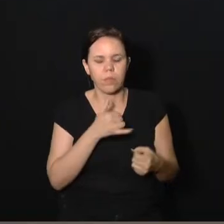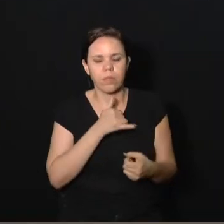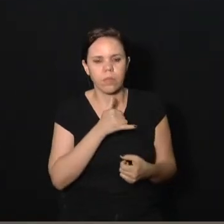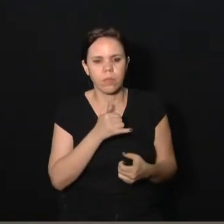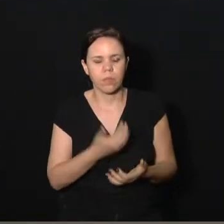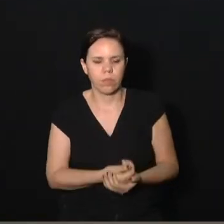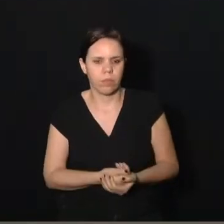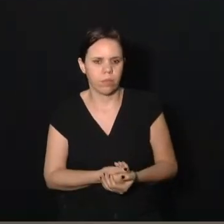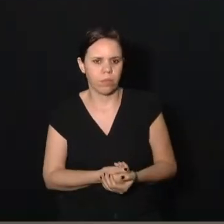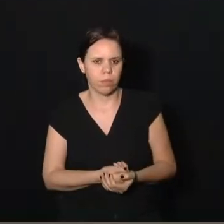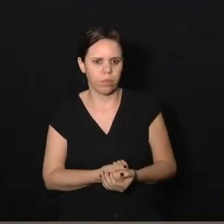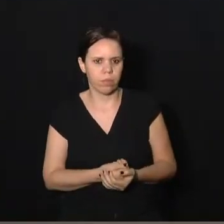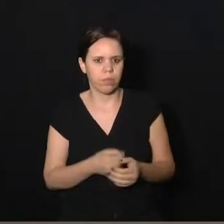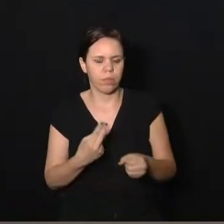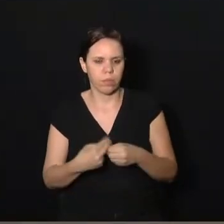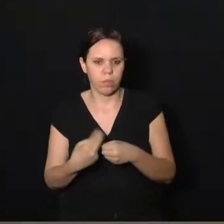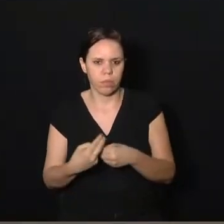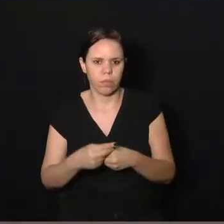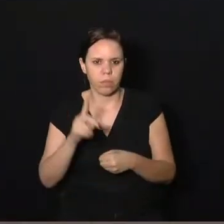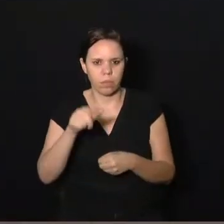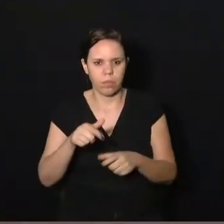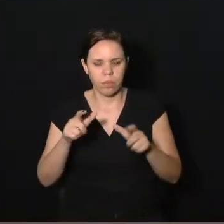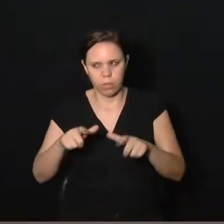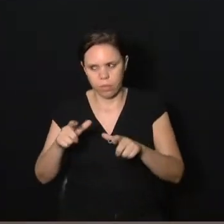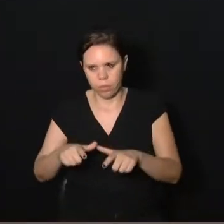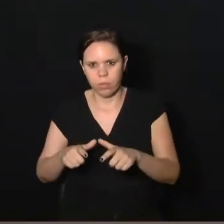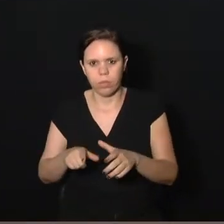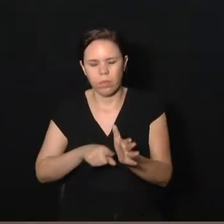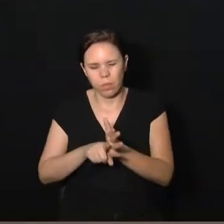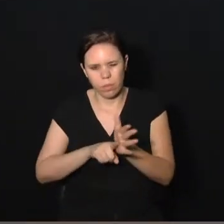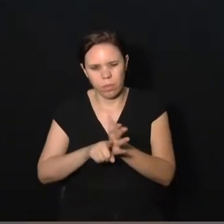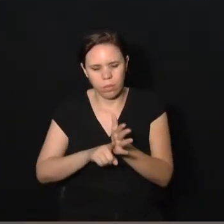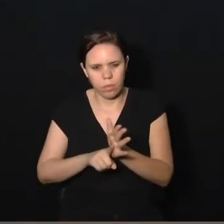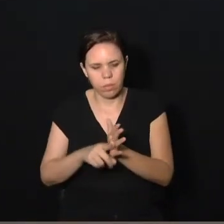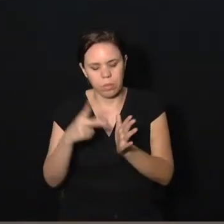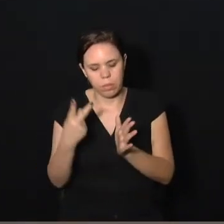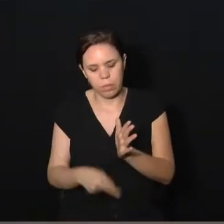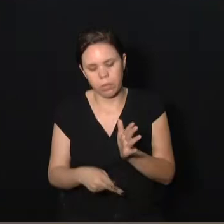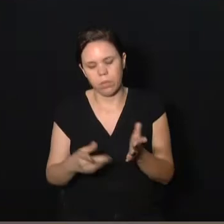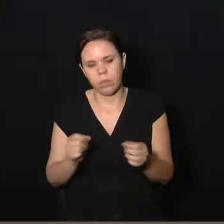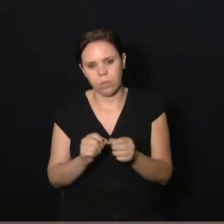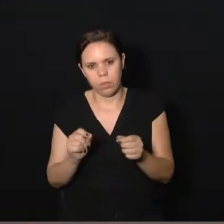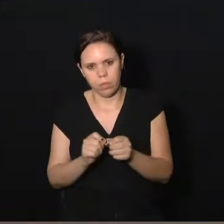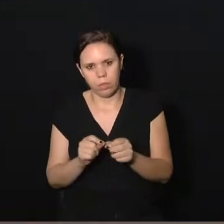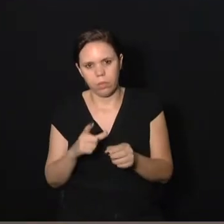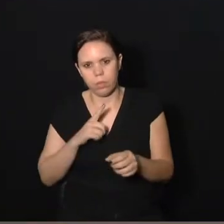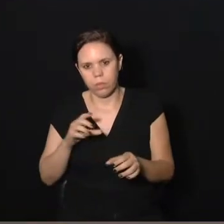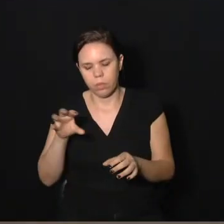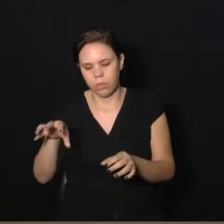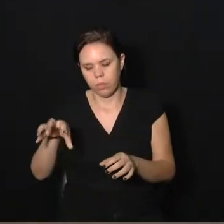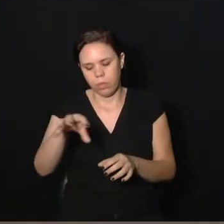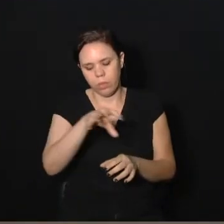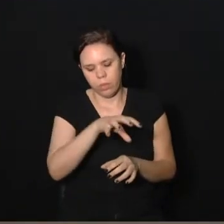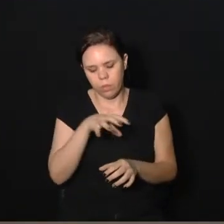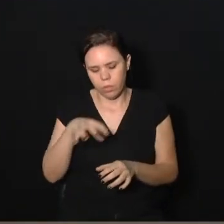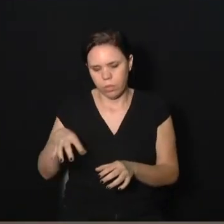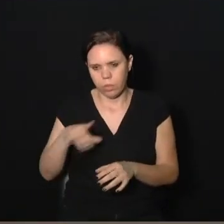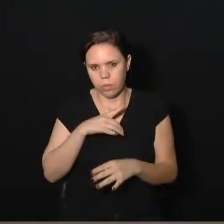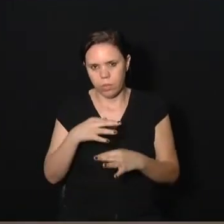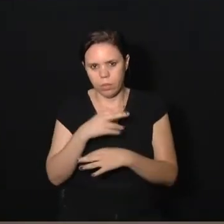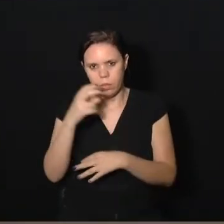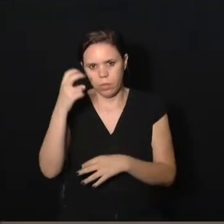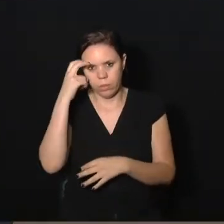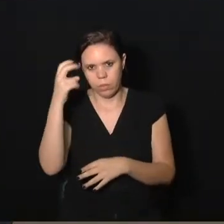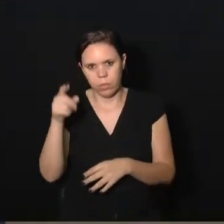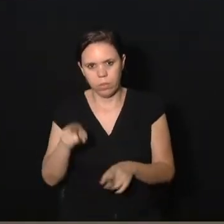elétricos, e a Unicamp é um laboratório disso, né? A gente tem vários núcleos lá dessa área de cidades